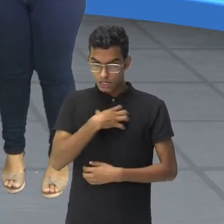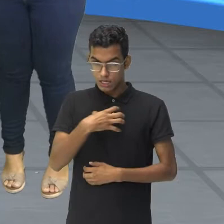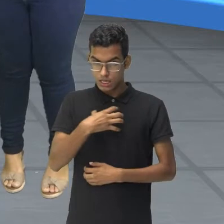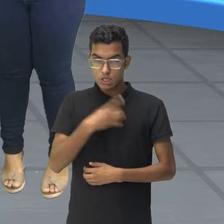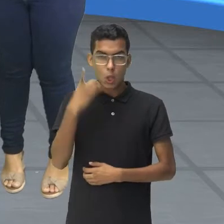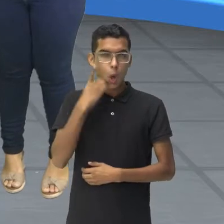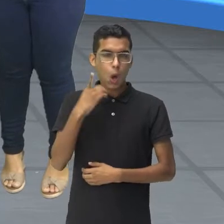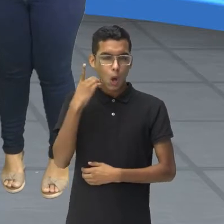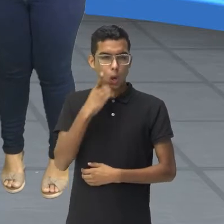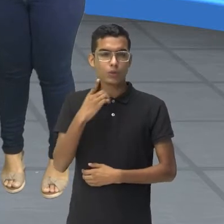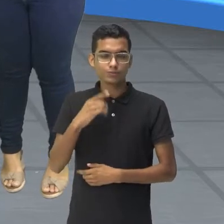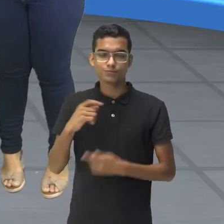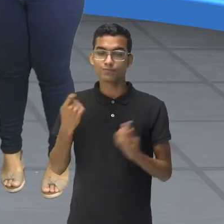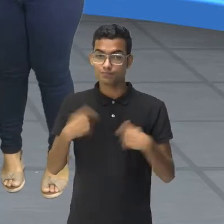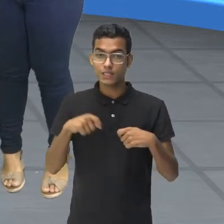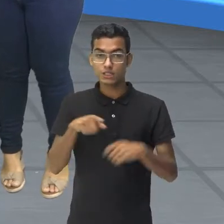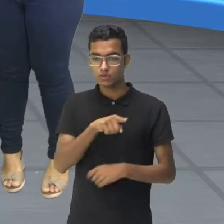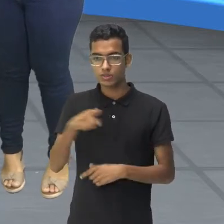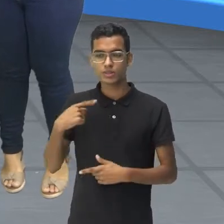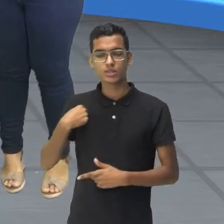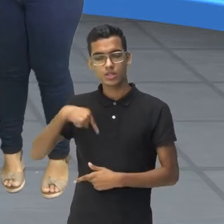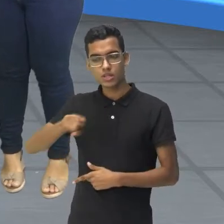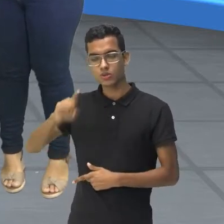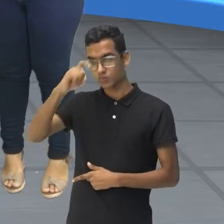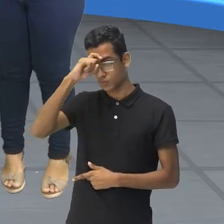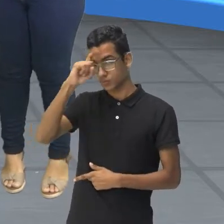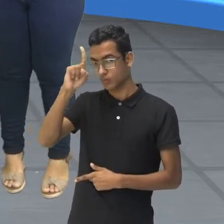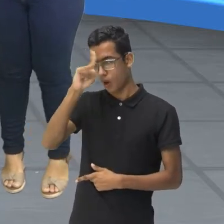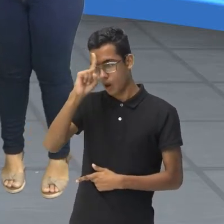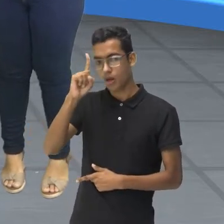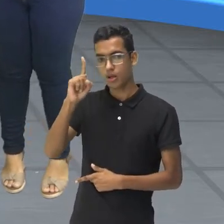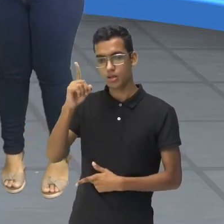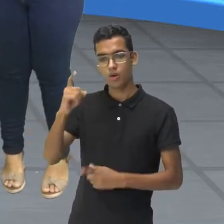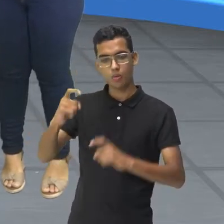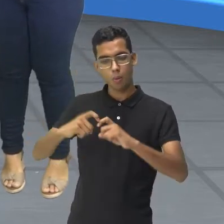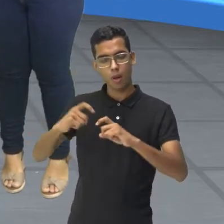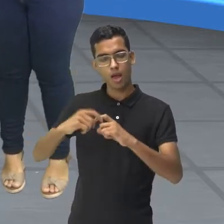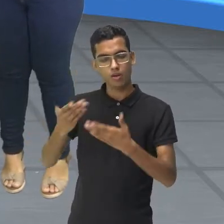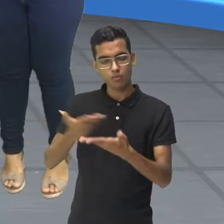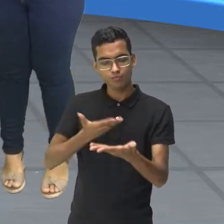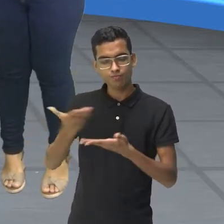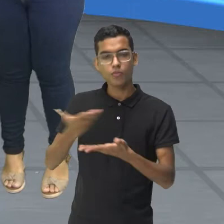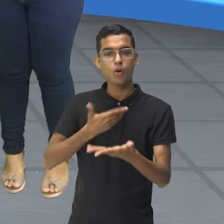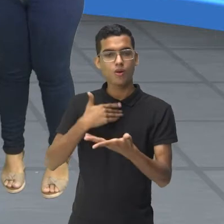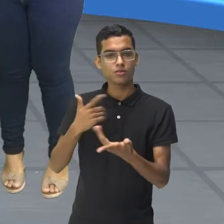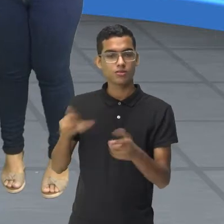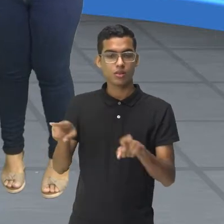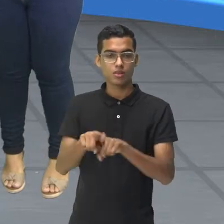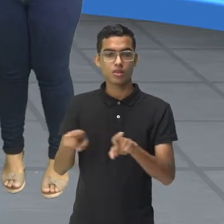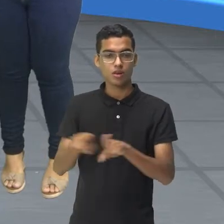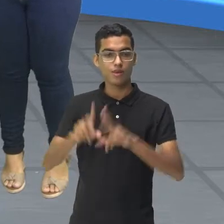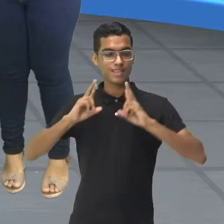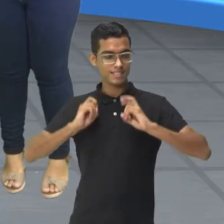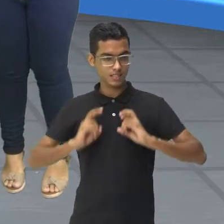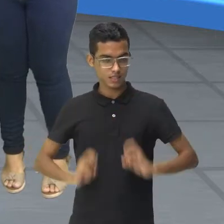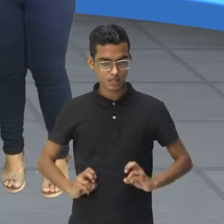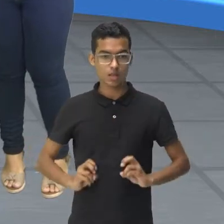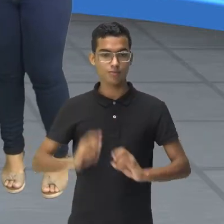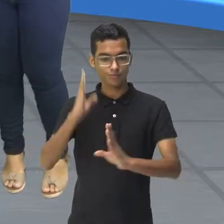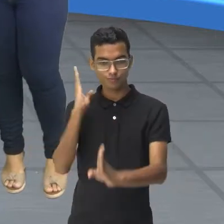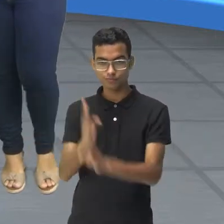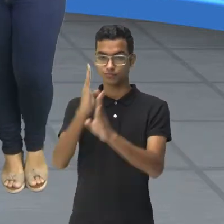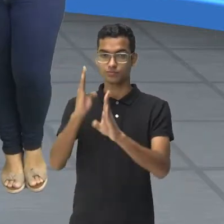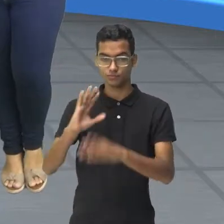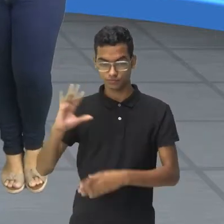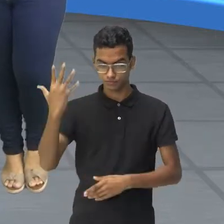frequentemente, é importante procurar o quê? Um médico para verificar, fazer os exames para ver, né, o que está acontecendo.